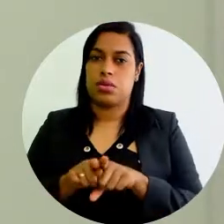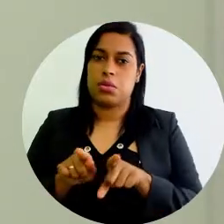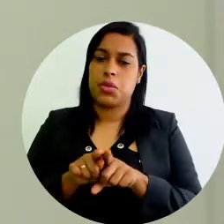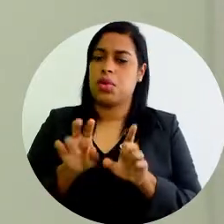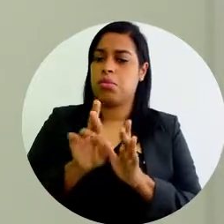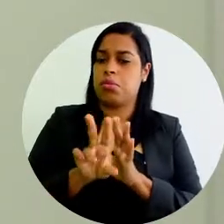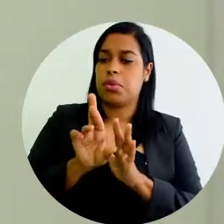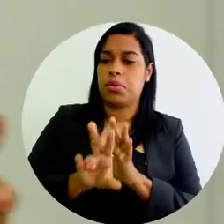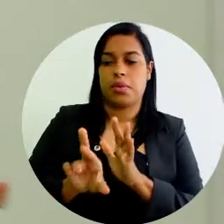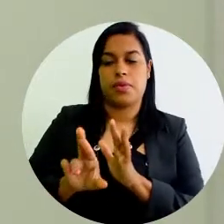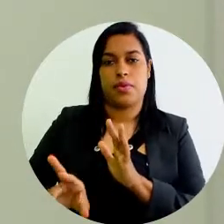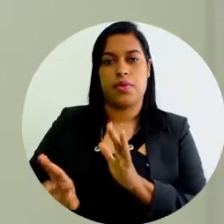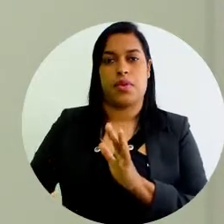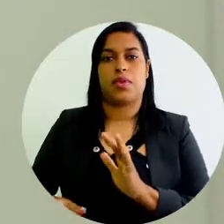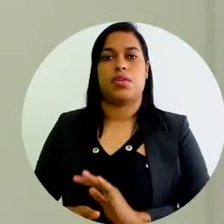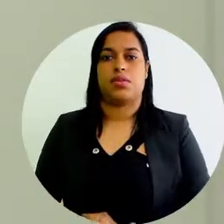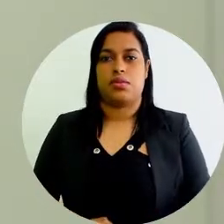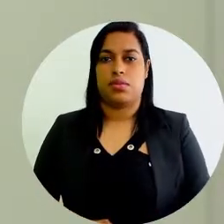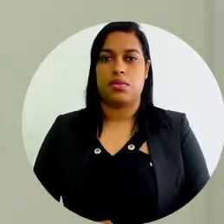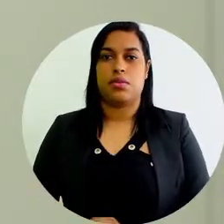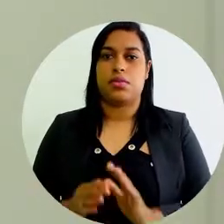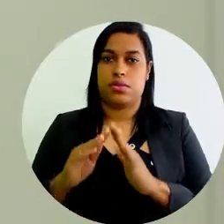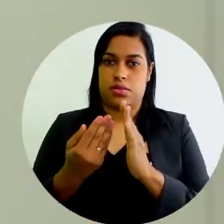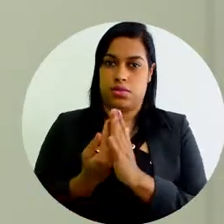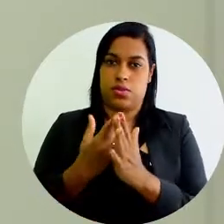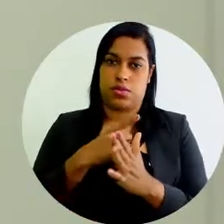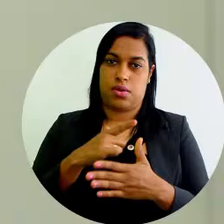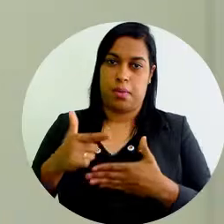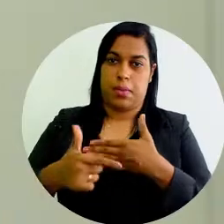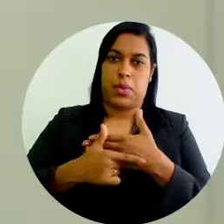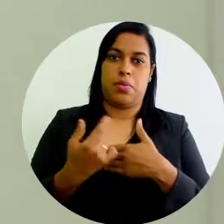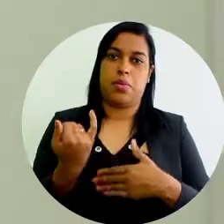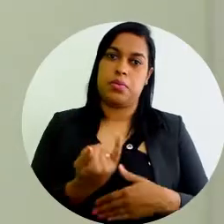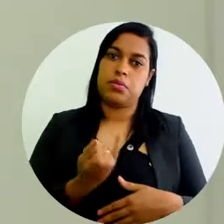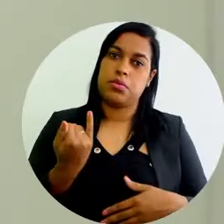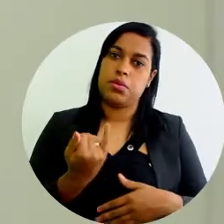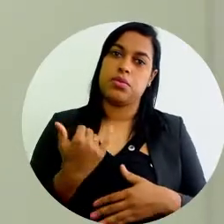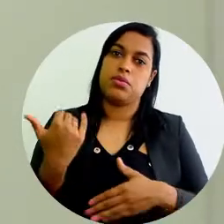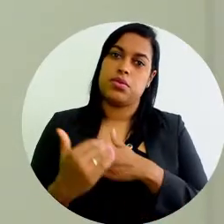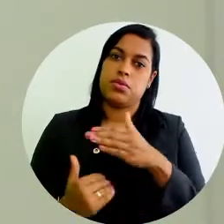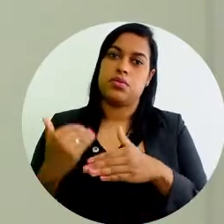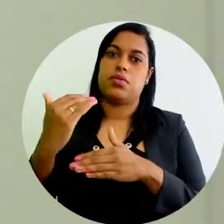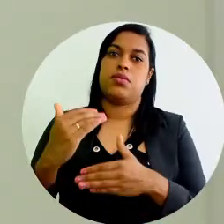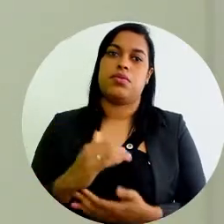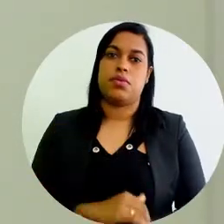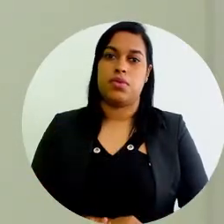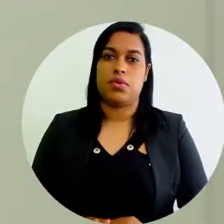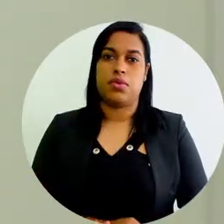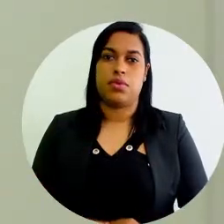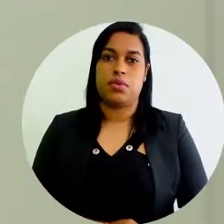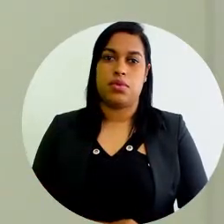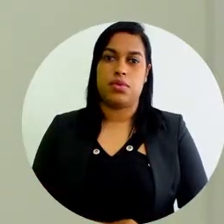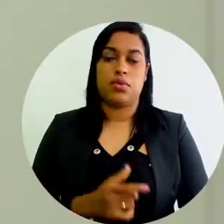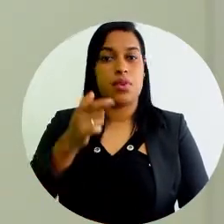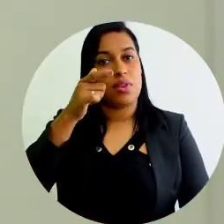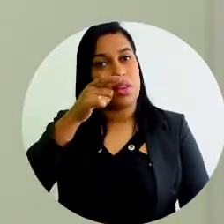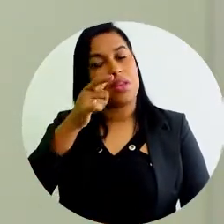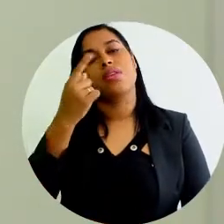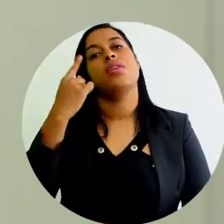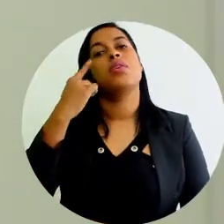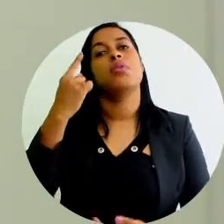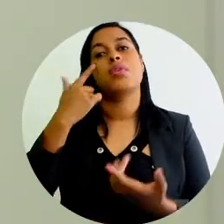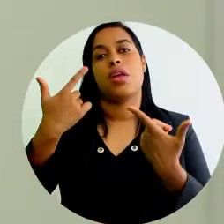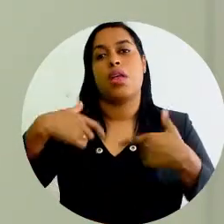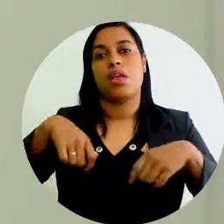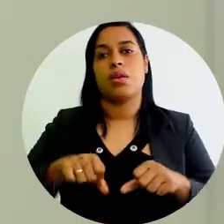língua materna e tantos outros recursos que a escola tem o papel de desenvolver. E é